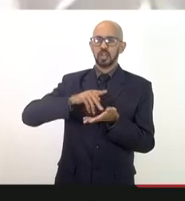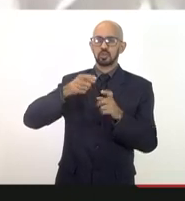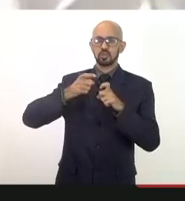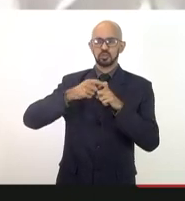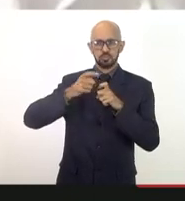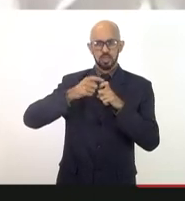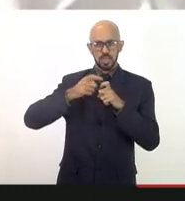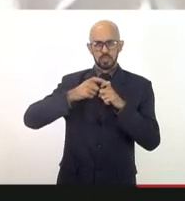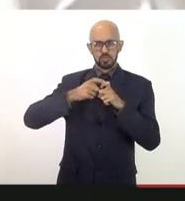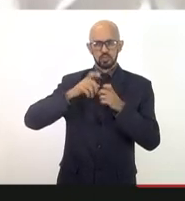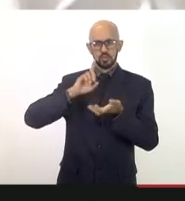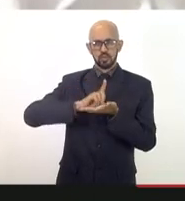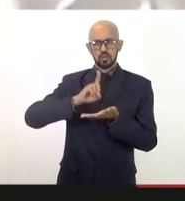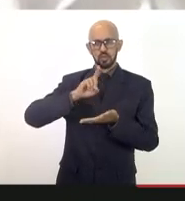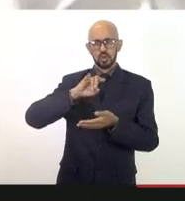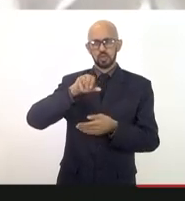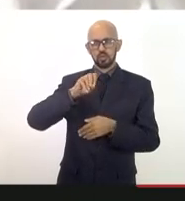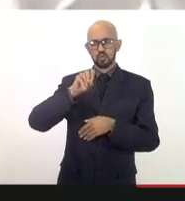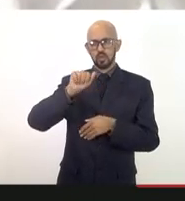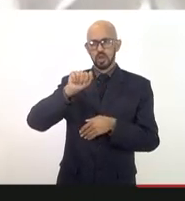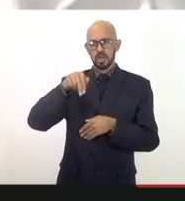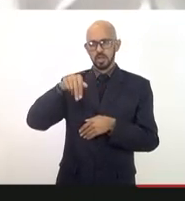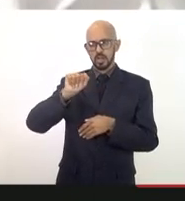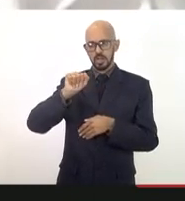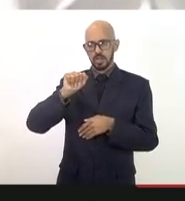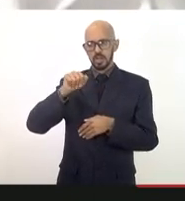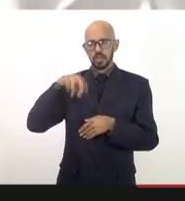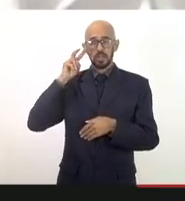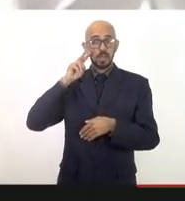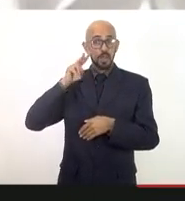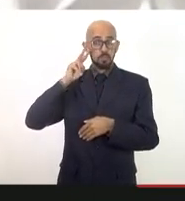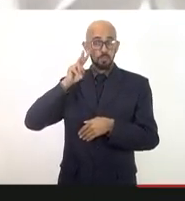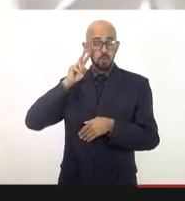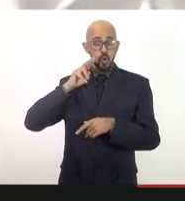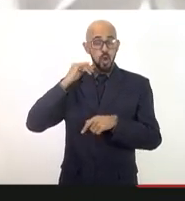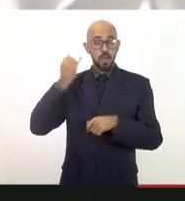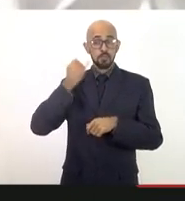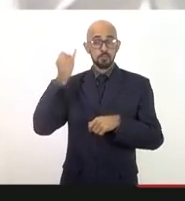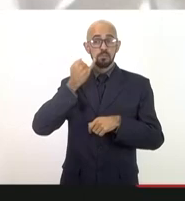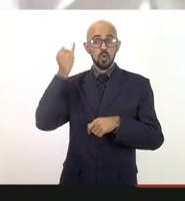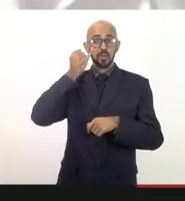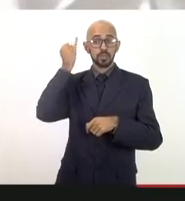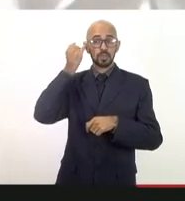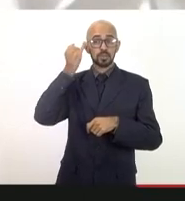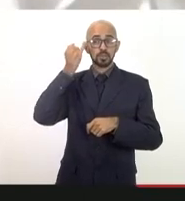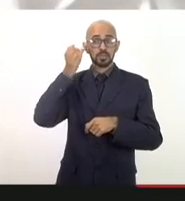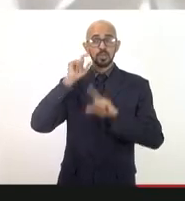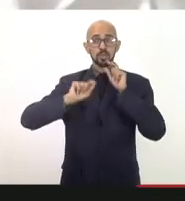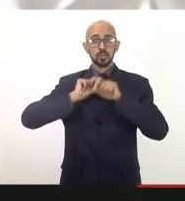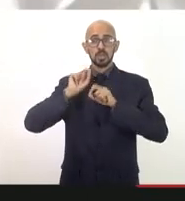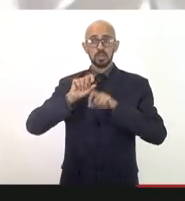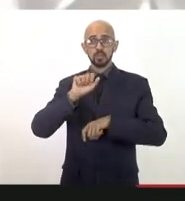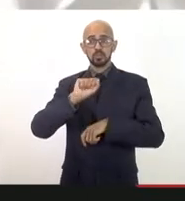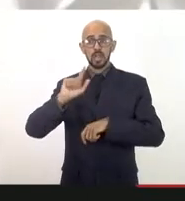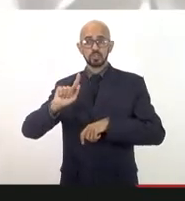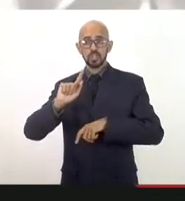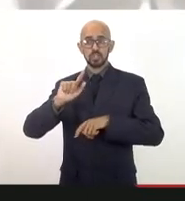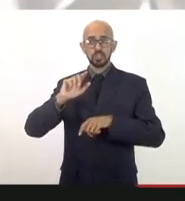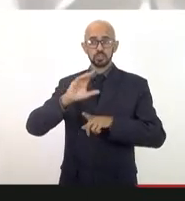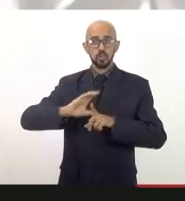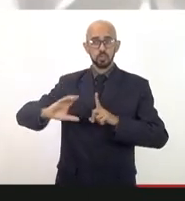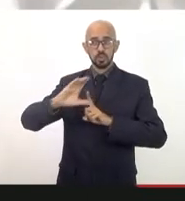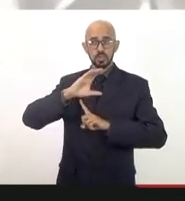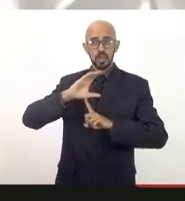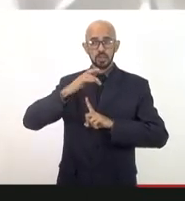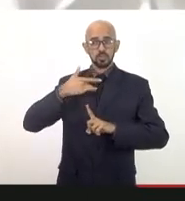Médicos, da doutora Joana, nos lembrando aqui, né, a importância dos agentes comunitários de